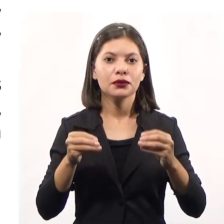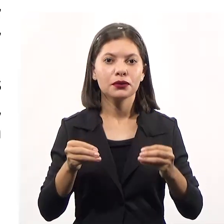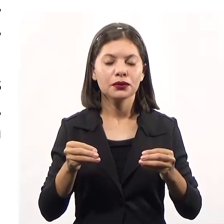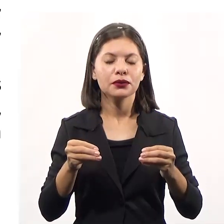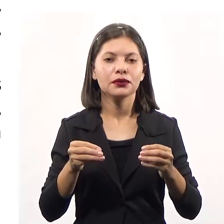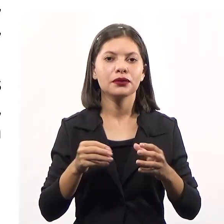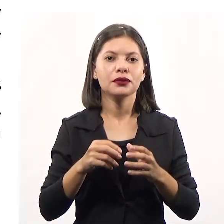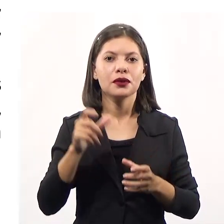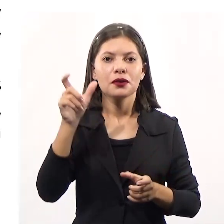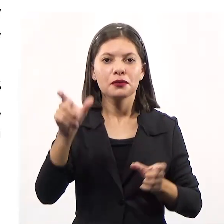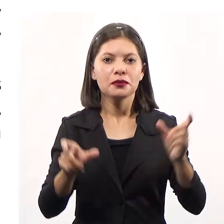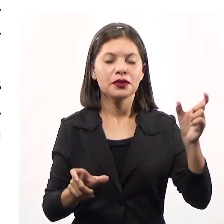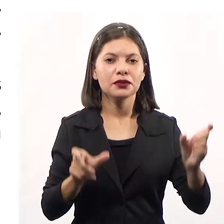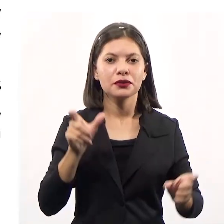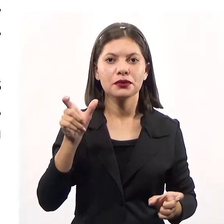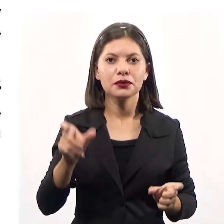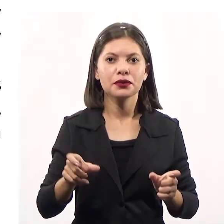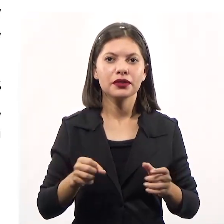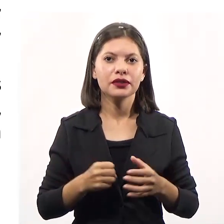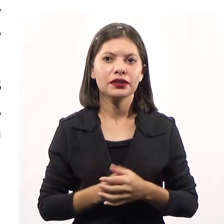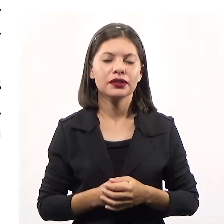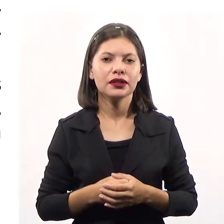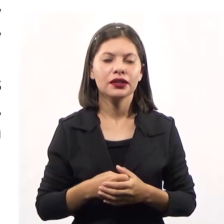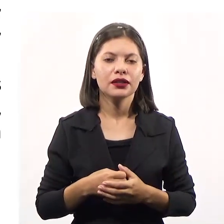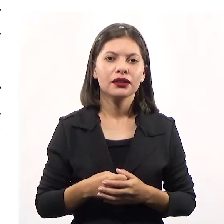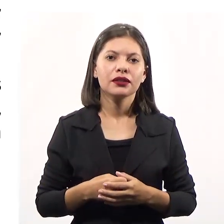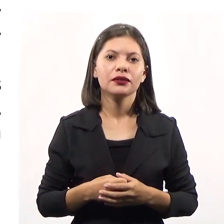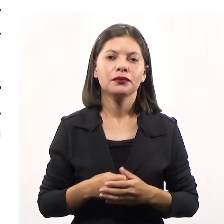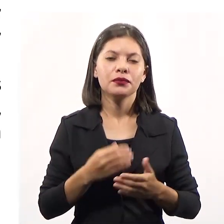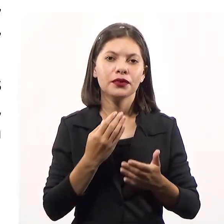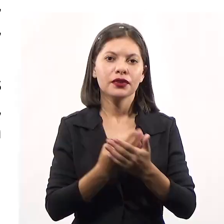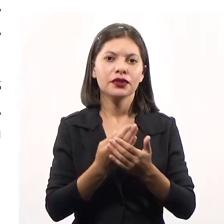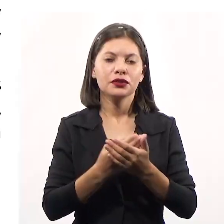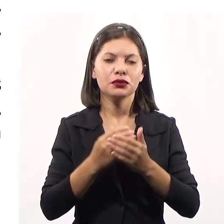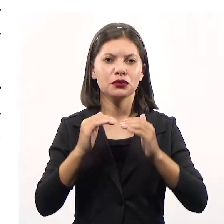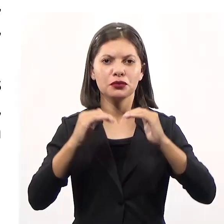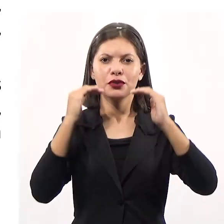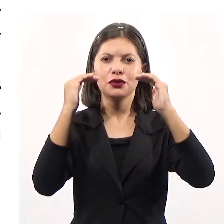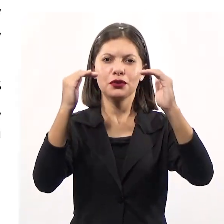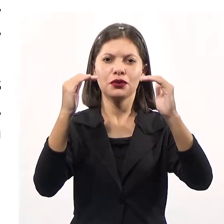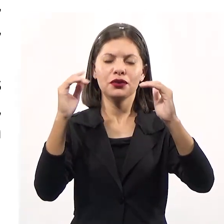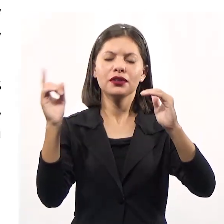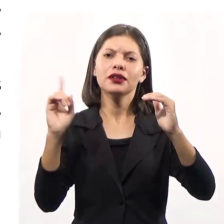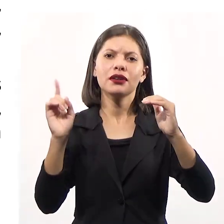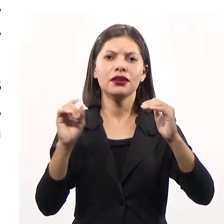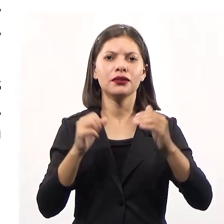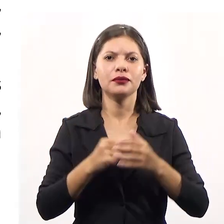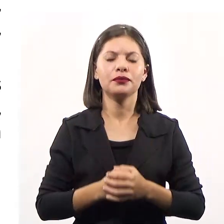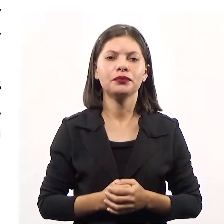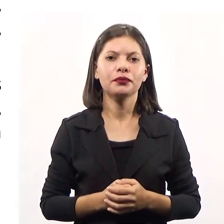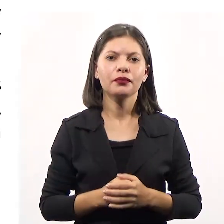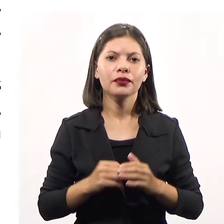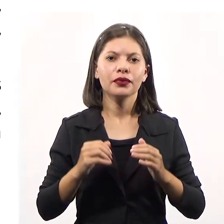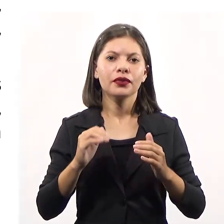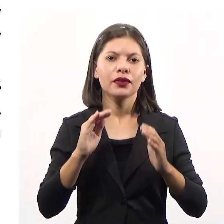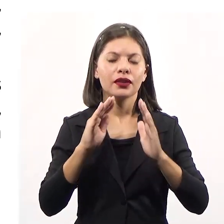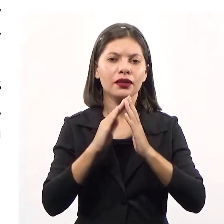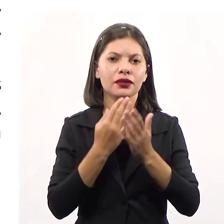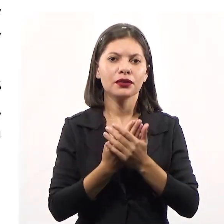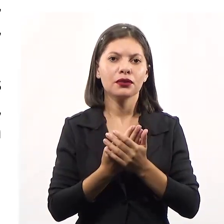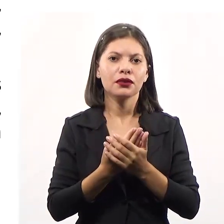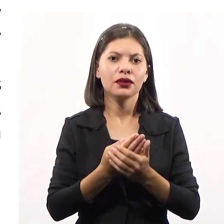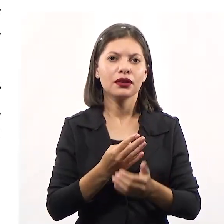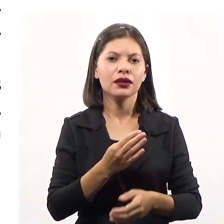grandes massas que não aspiram ao estudo superior. Então aí entra a ideia também da escola